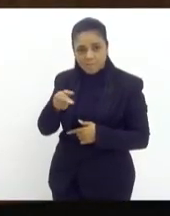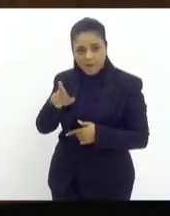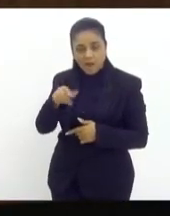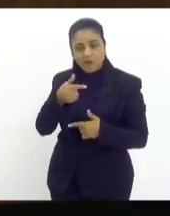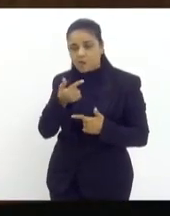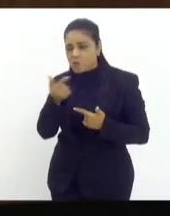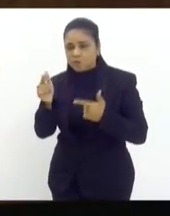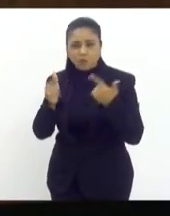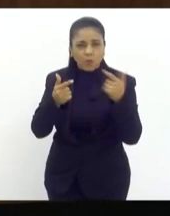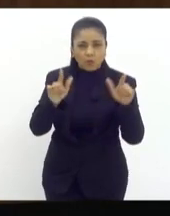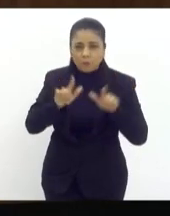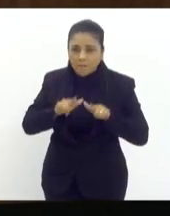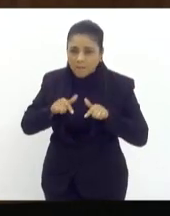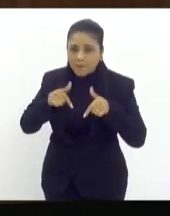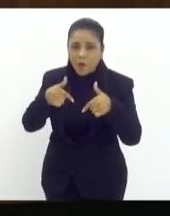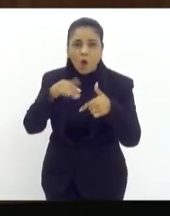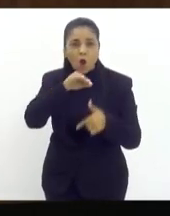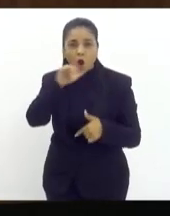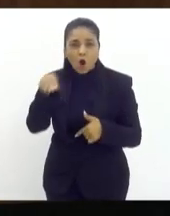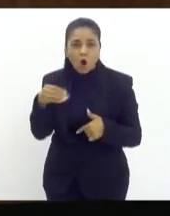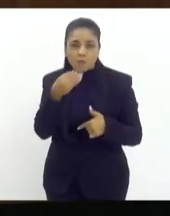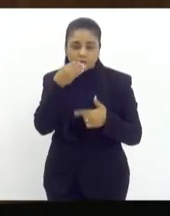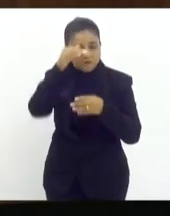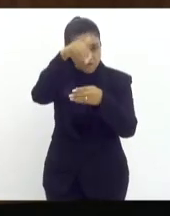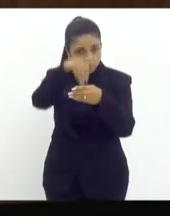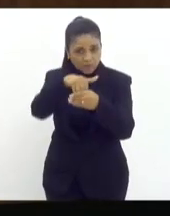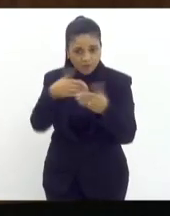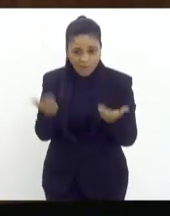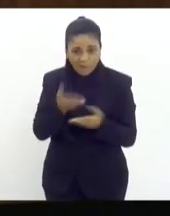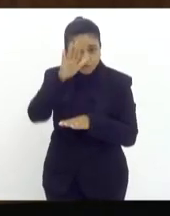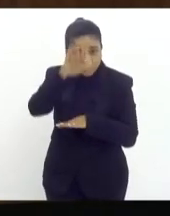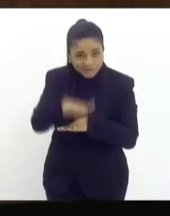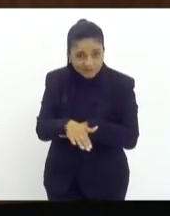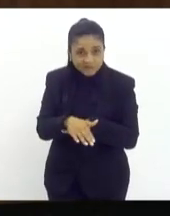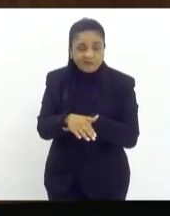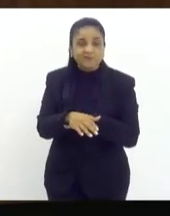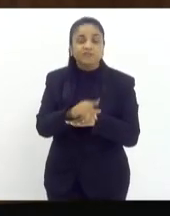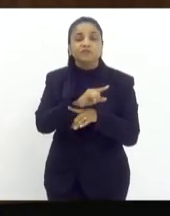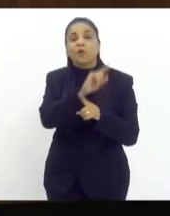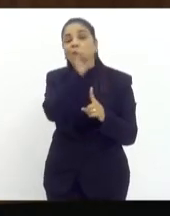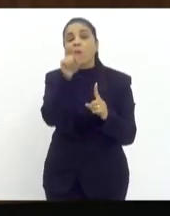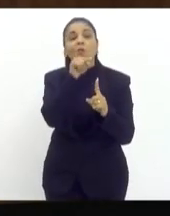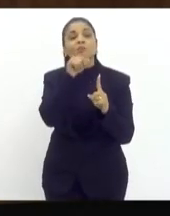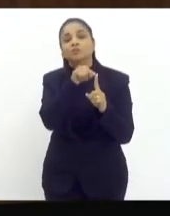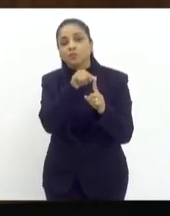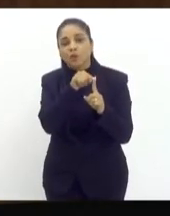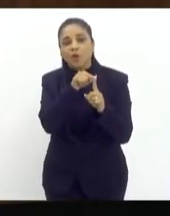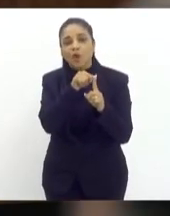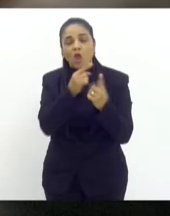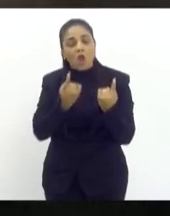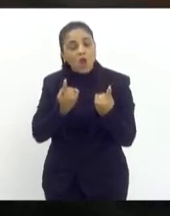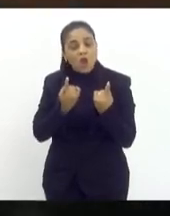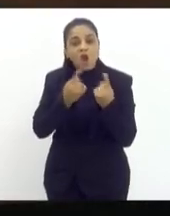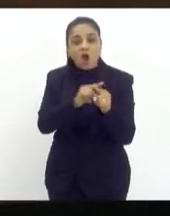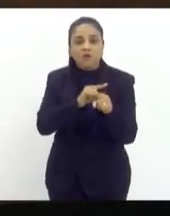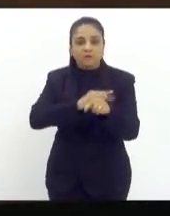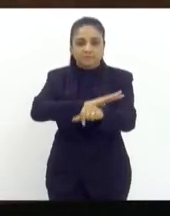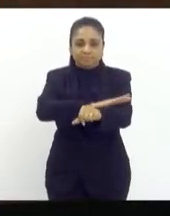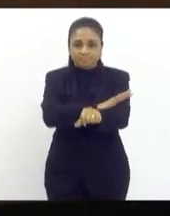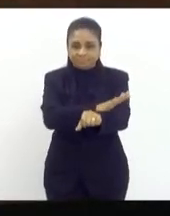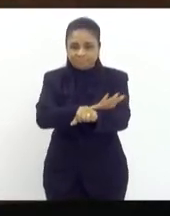iniciativas que a gente vai ter oportunidade de votar na tarde de hoje vão na direção de combater o racismo